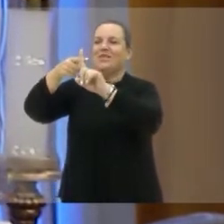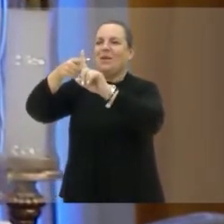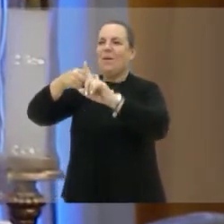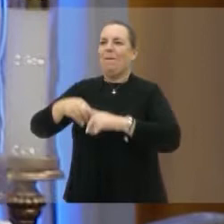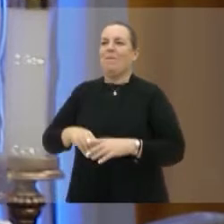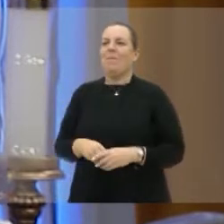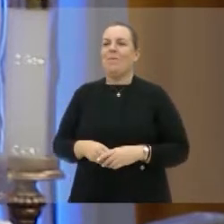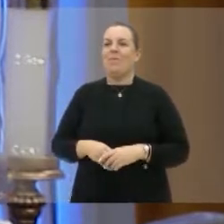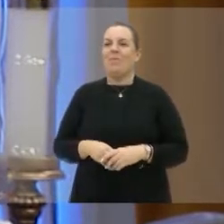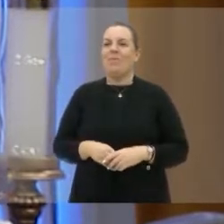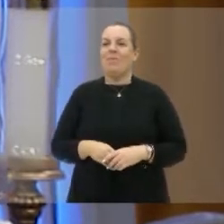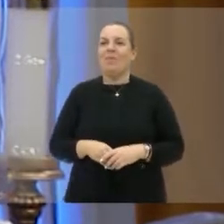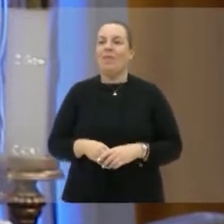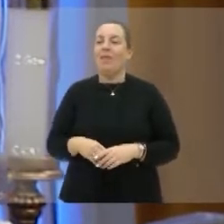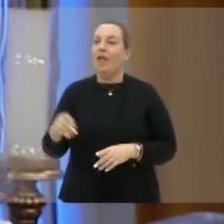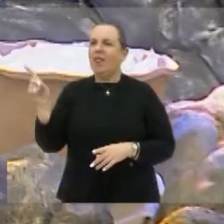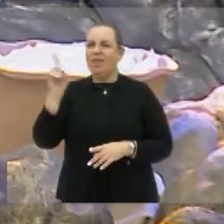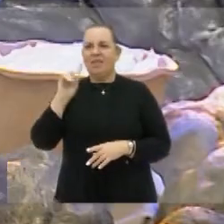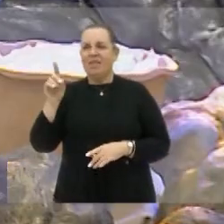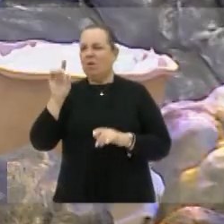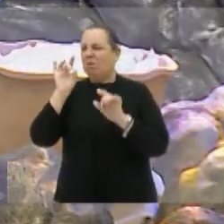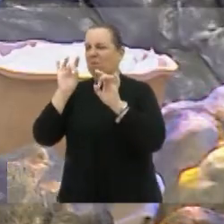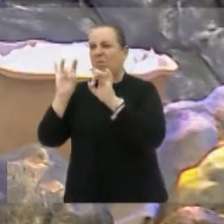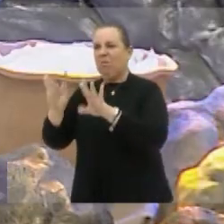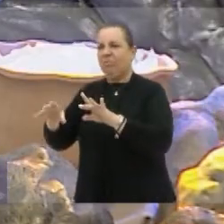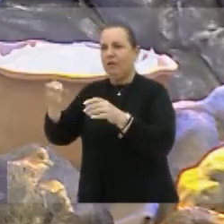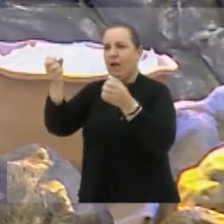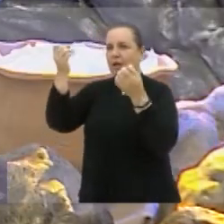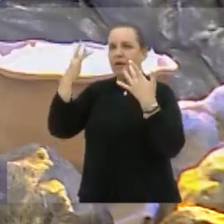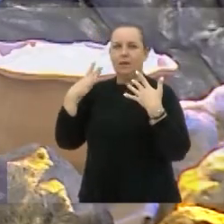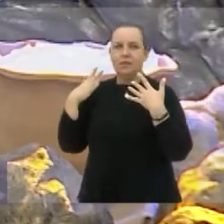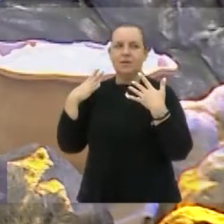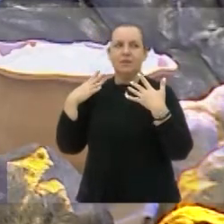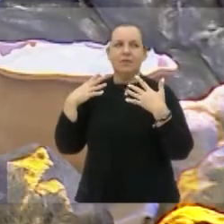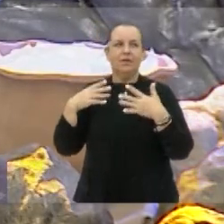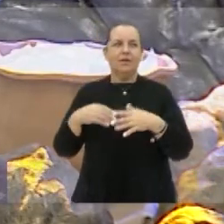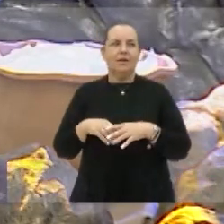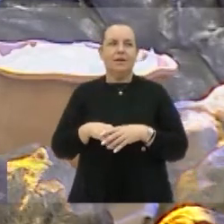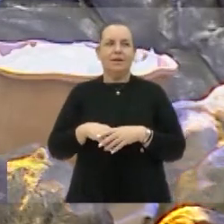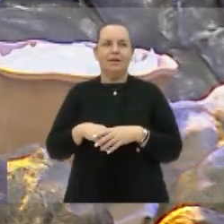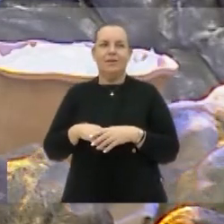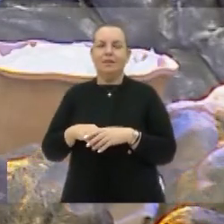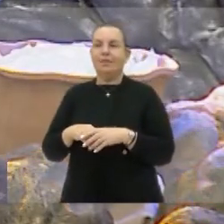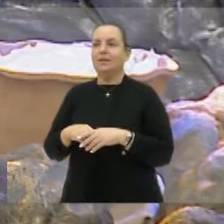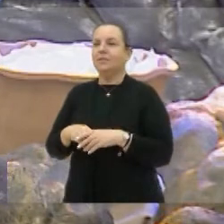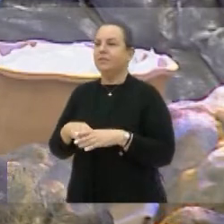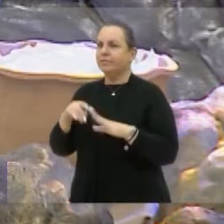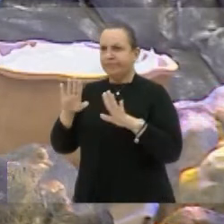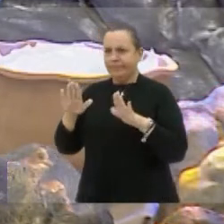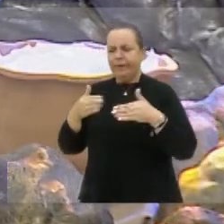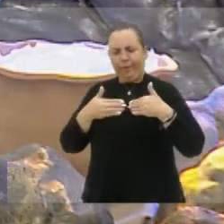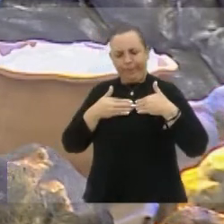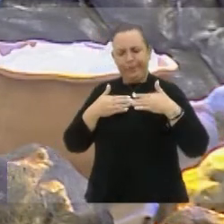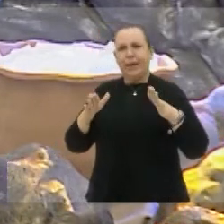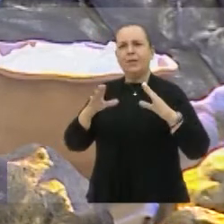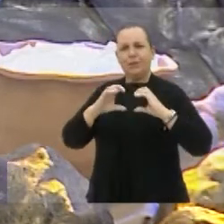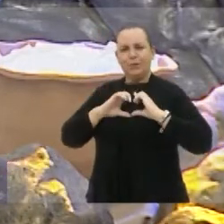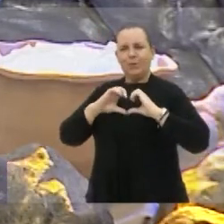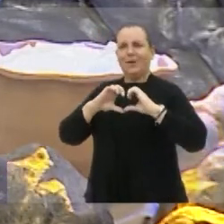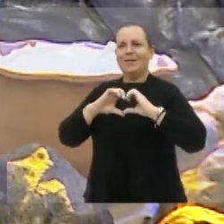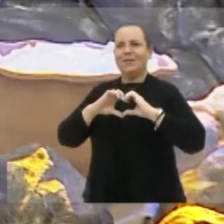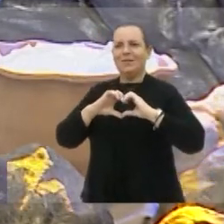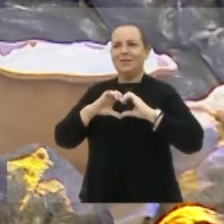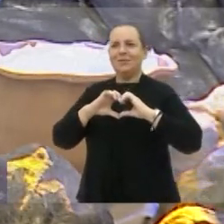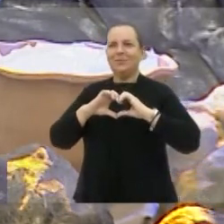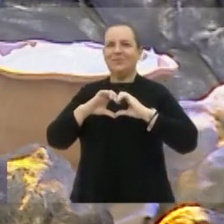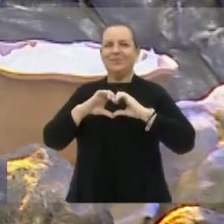Não desperdice a graça, mas se abra a graça de Deus e escancare o seu coração. Meu